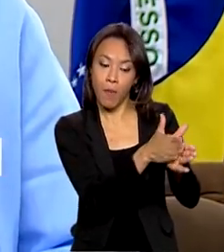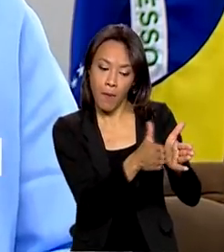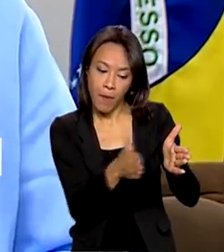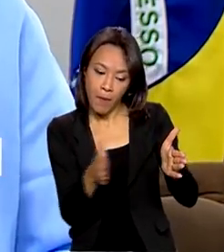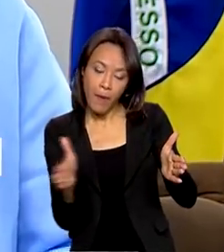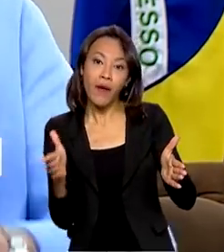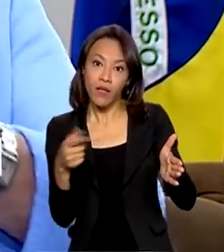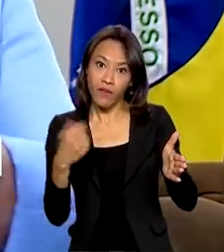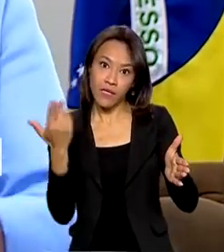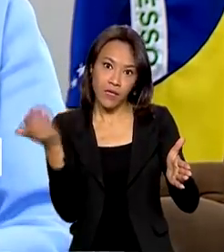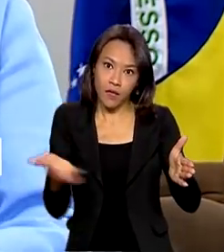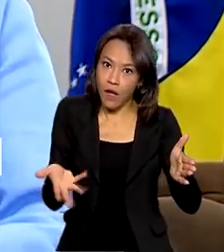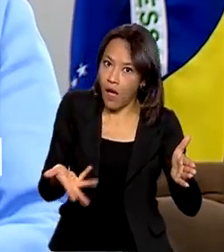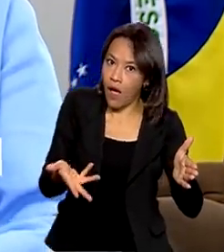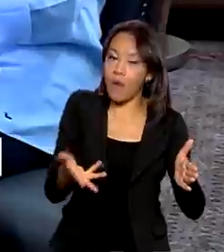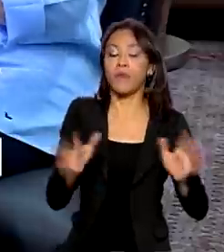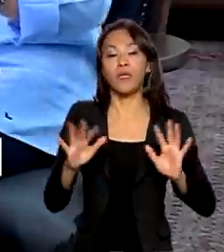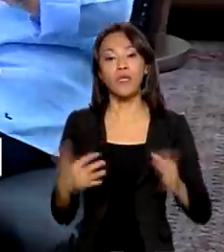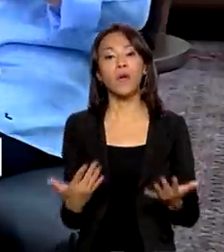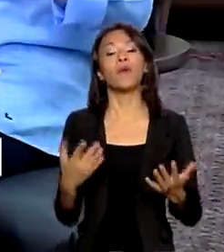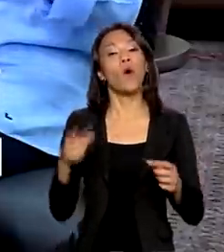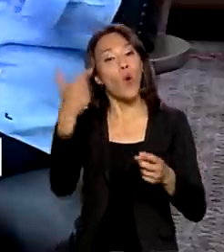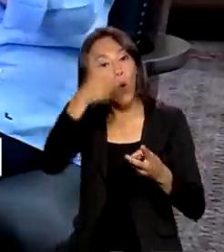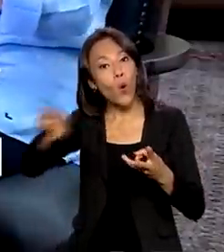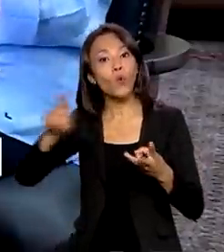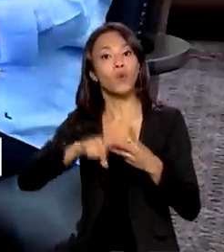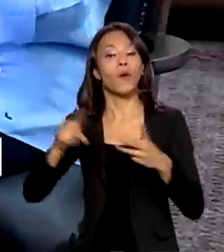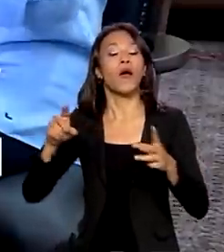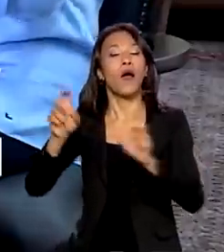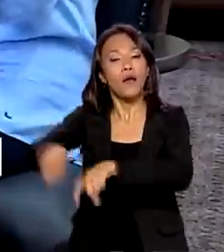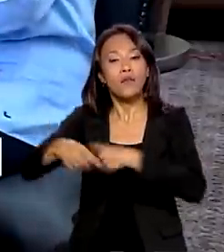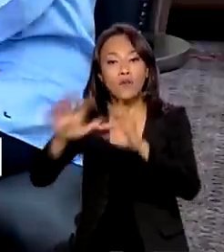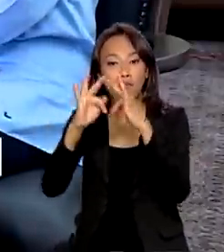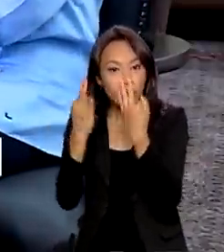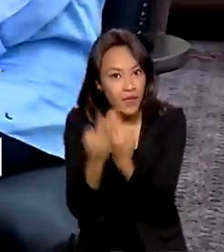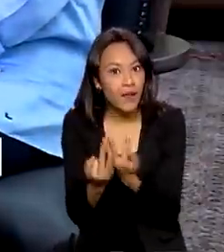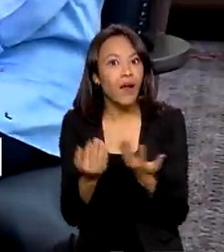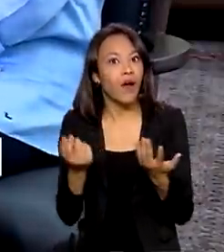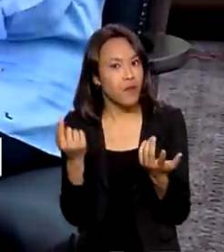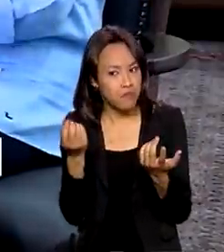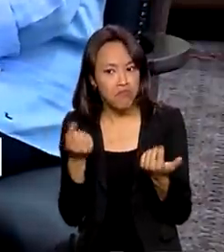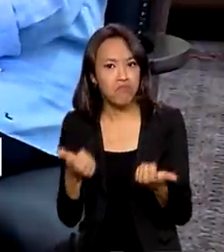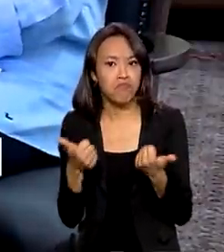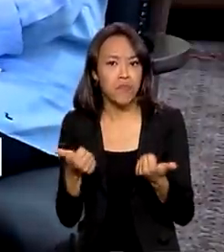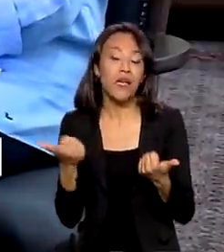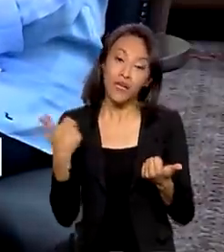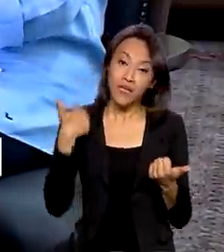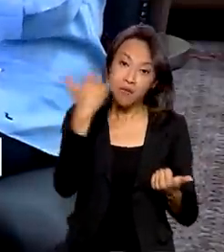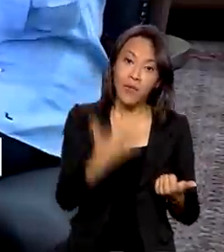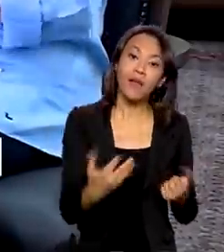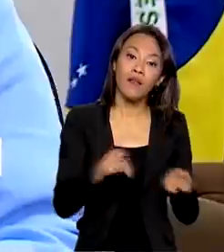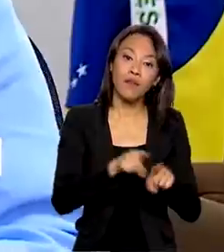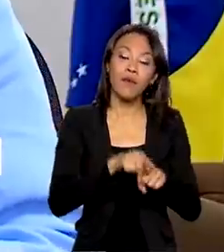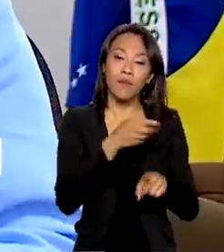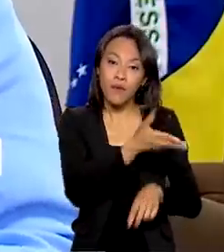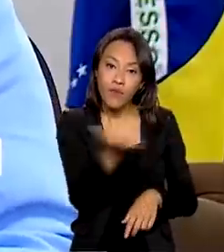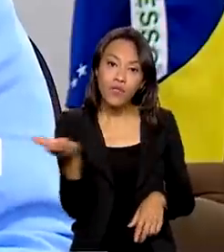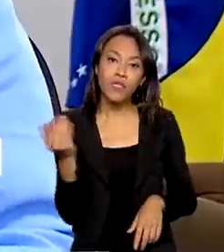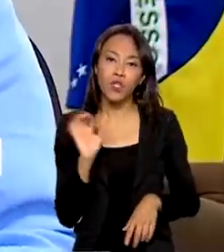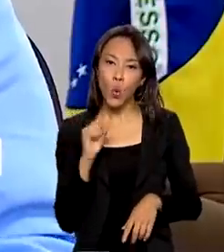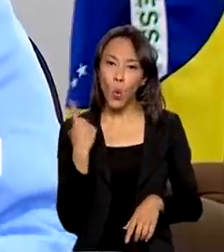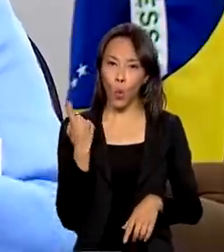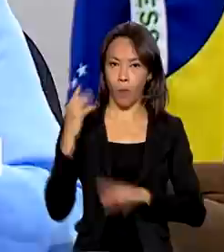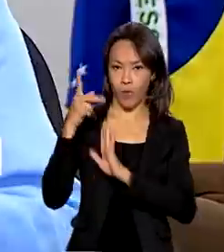enfim eu acho que a agricultura familiar também nós vamos trabalhar e eu não poderia deixar aqui de contar para vocês um